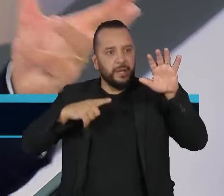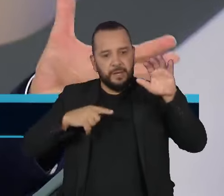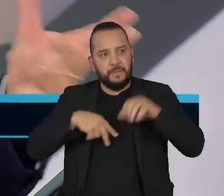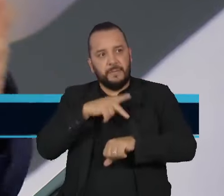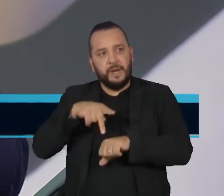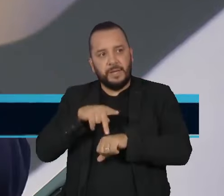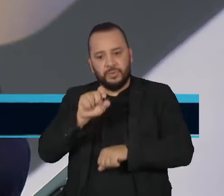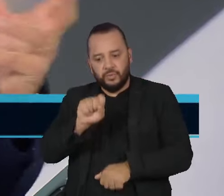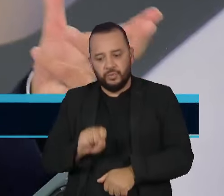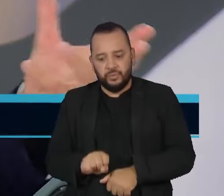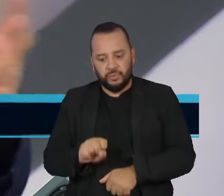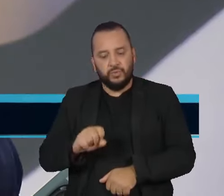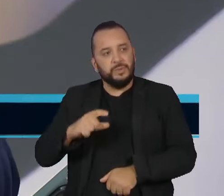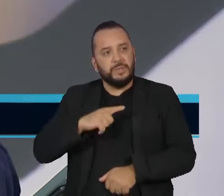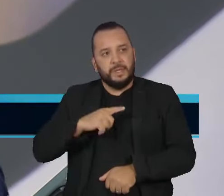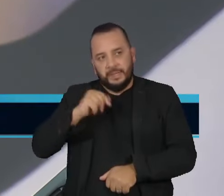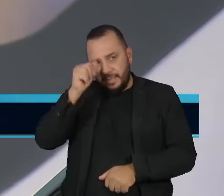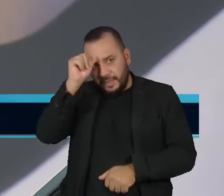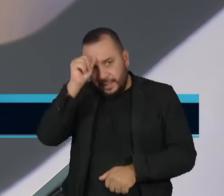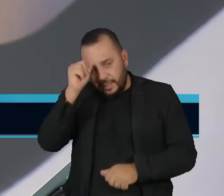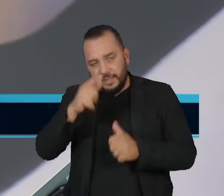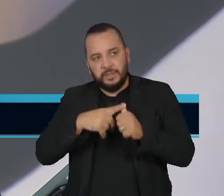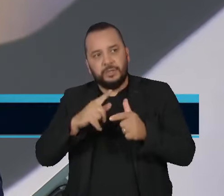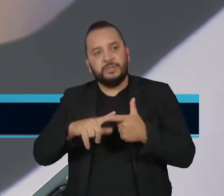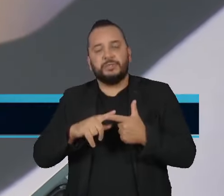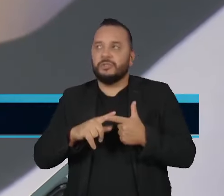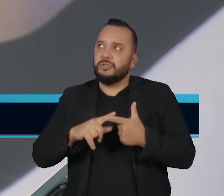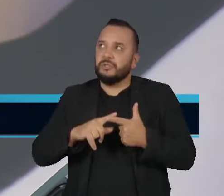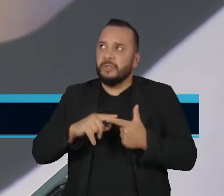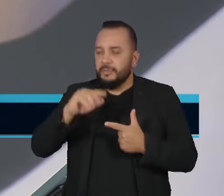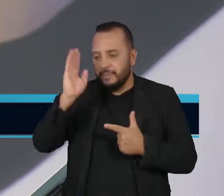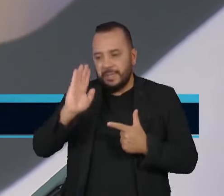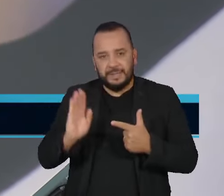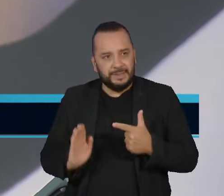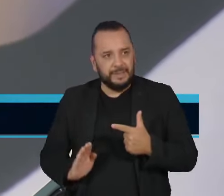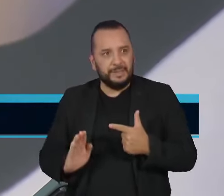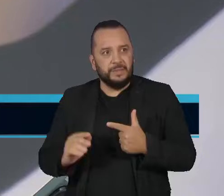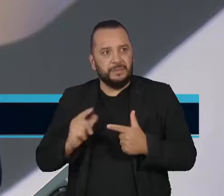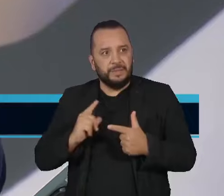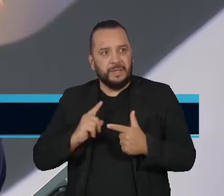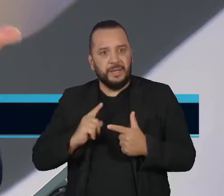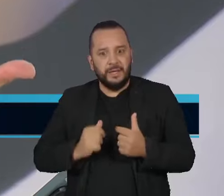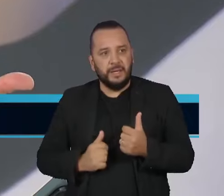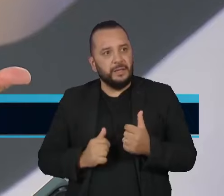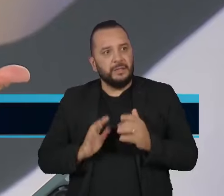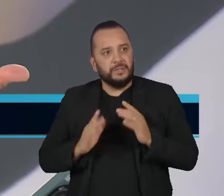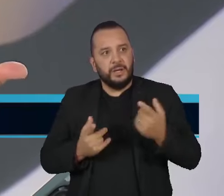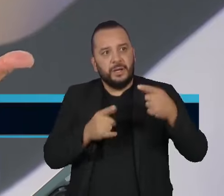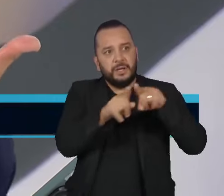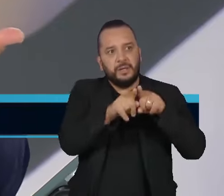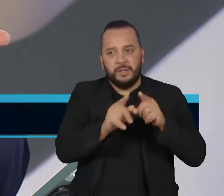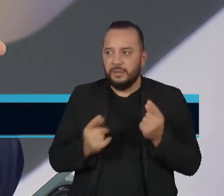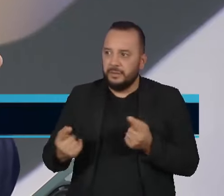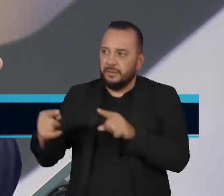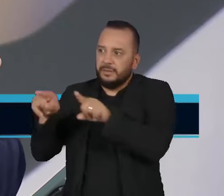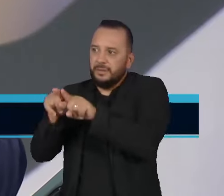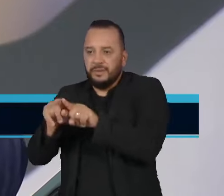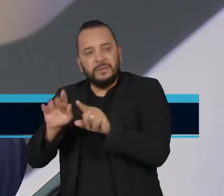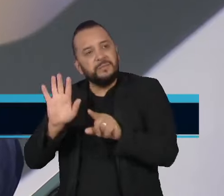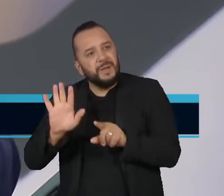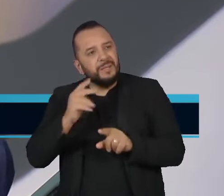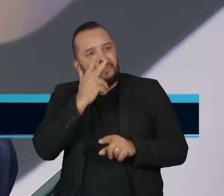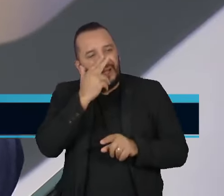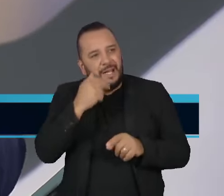que oscilam entre um lado e outro, quer dizer, uma nova versão de uma guerra fria, né? De uma